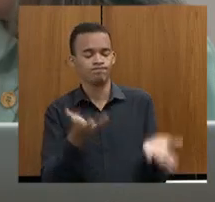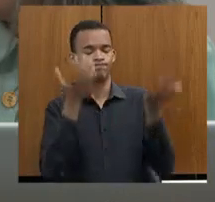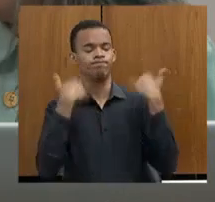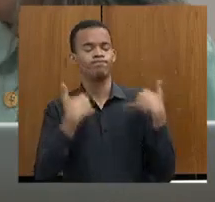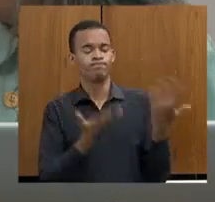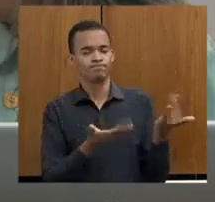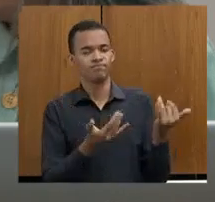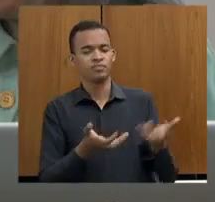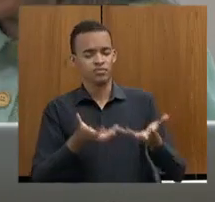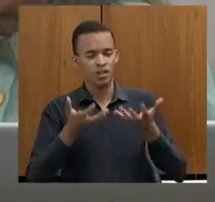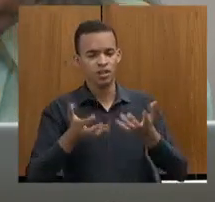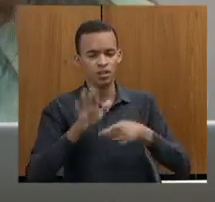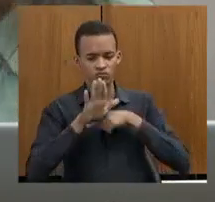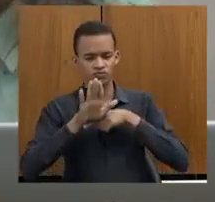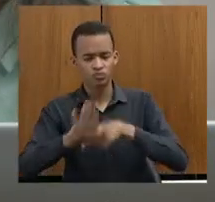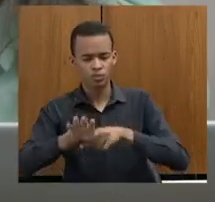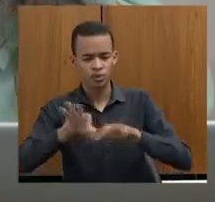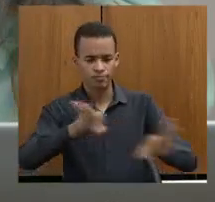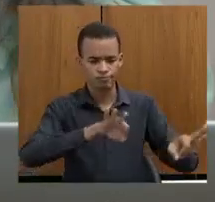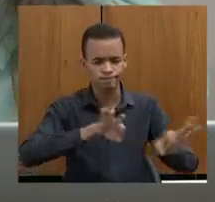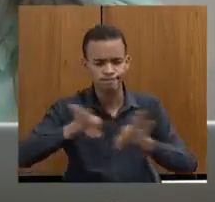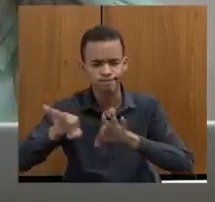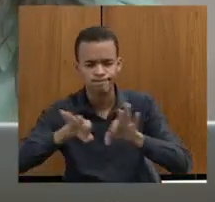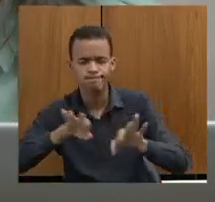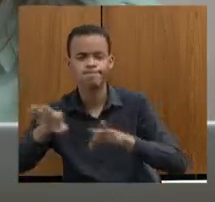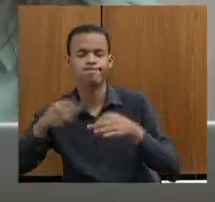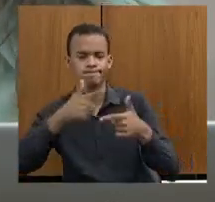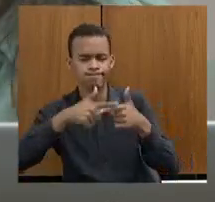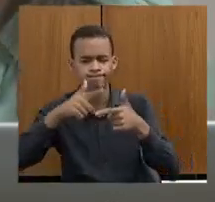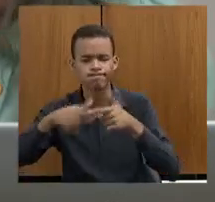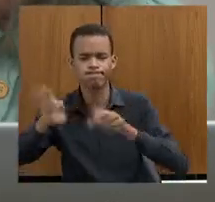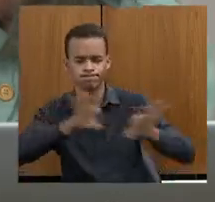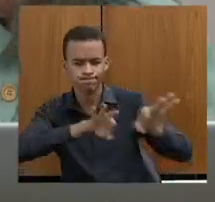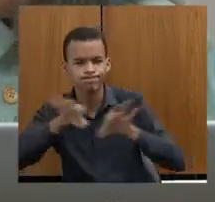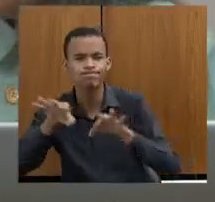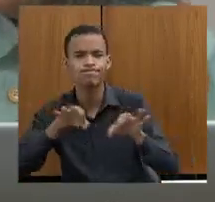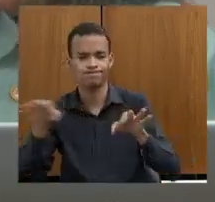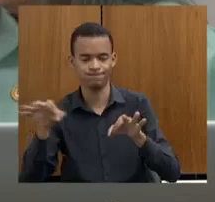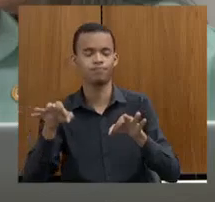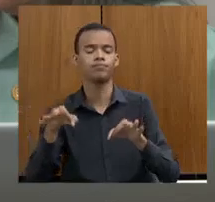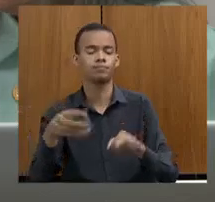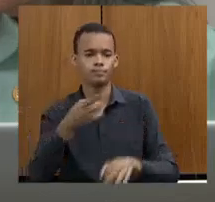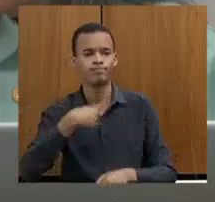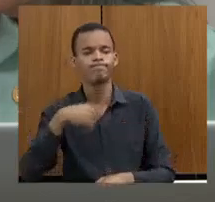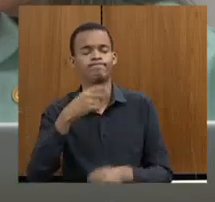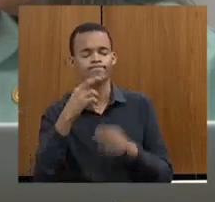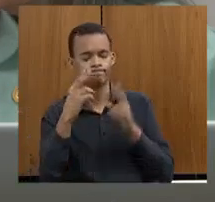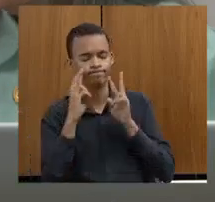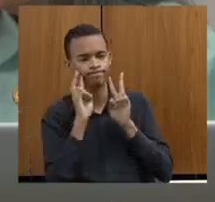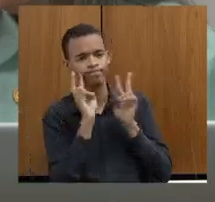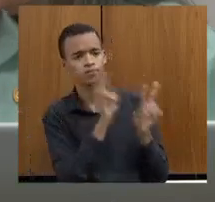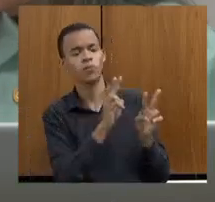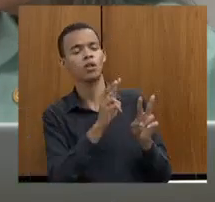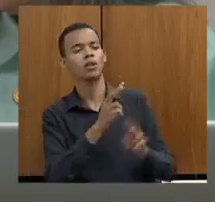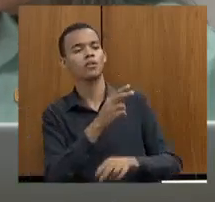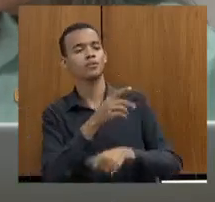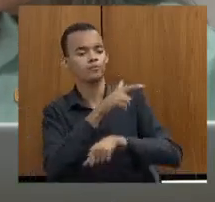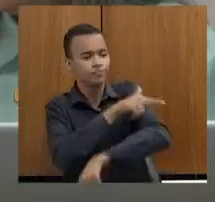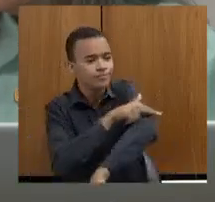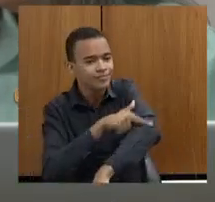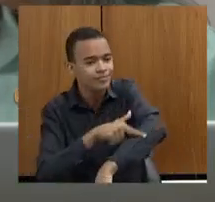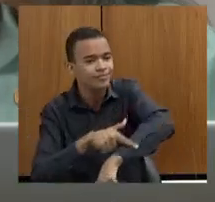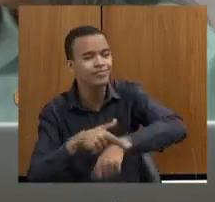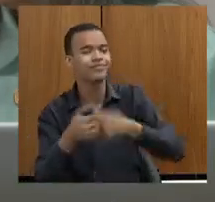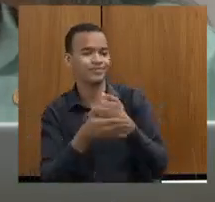fez toda a diferença você sabe do respeito da consideração do carinho e como eu disse no meu discurso de